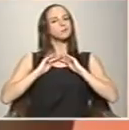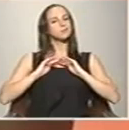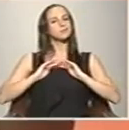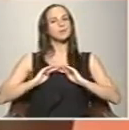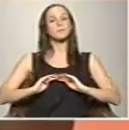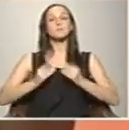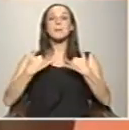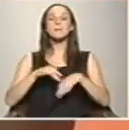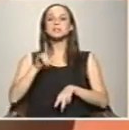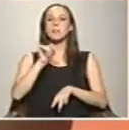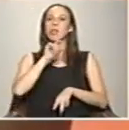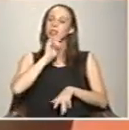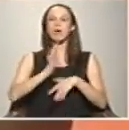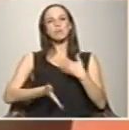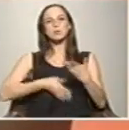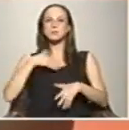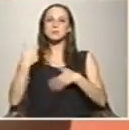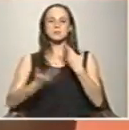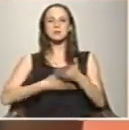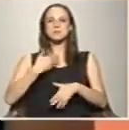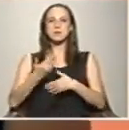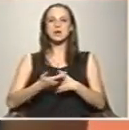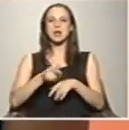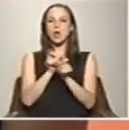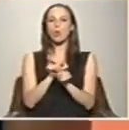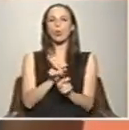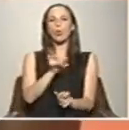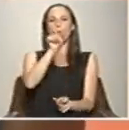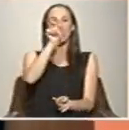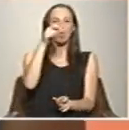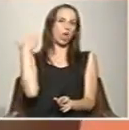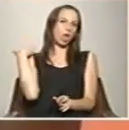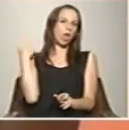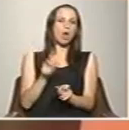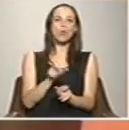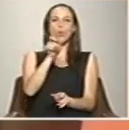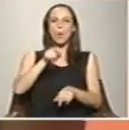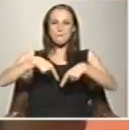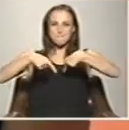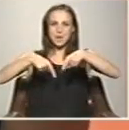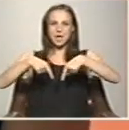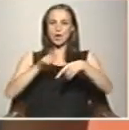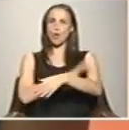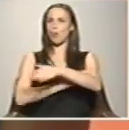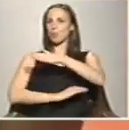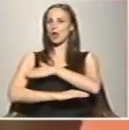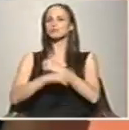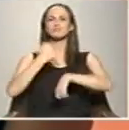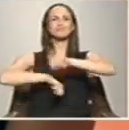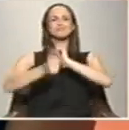mesmo tempo mexa a coluna, as pernas, os braços, para manter uma